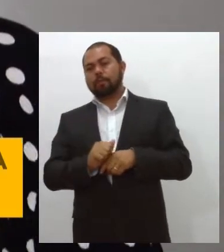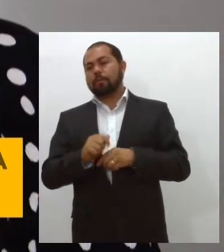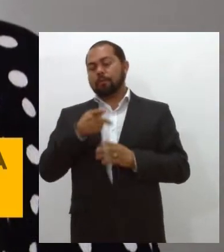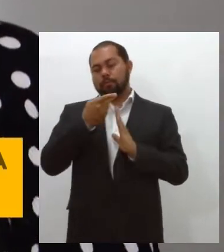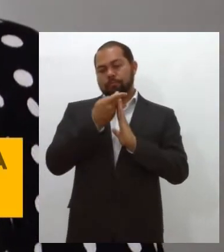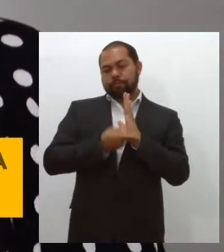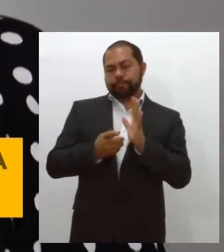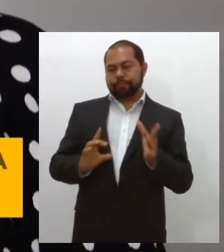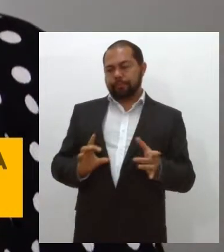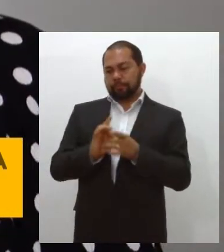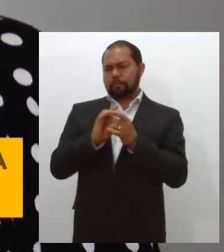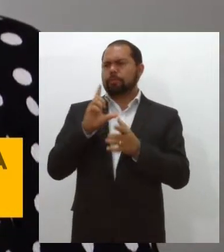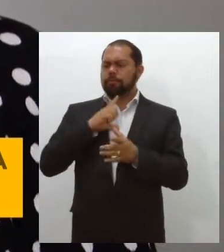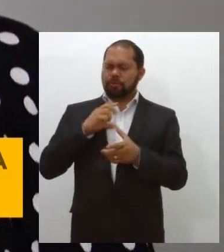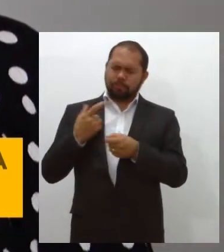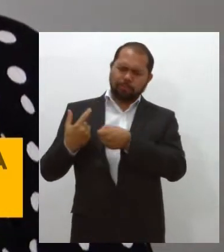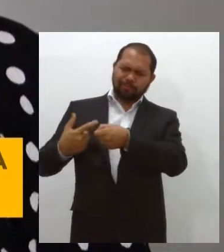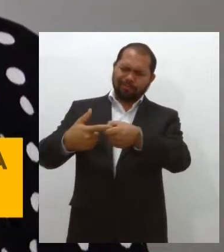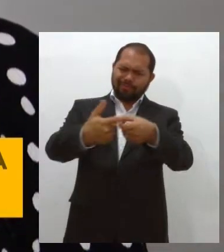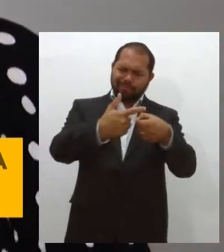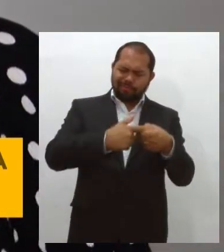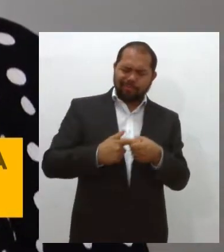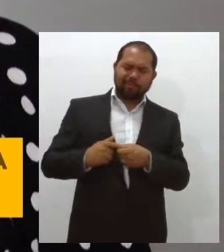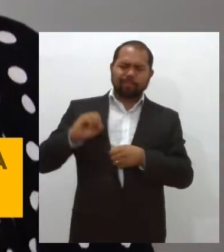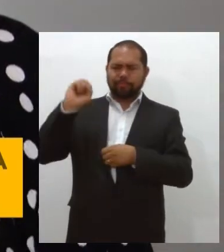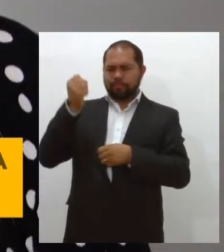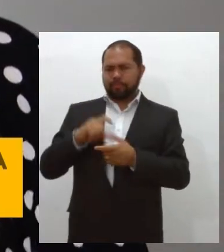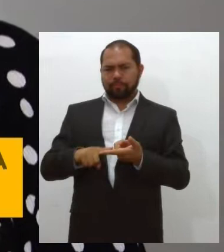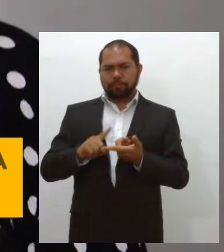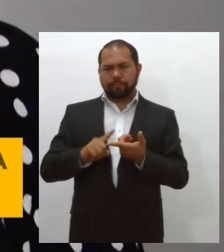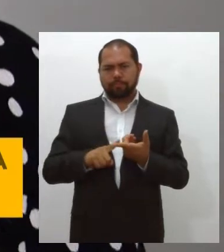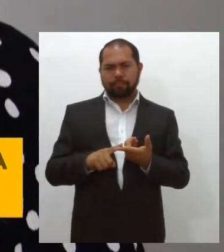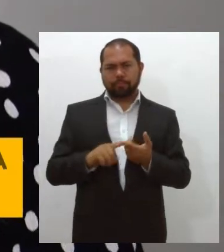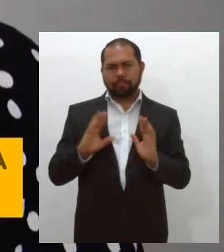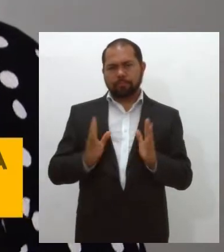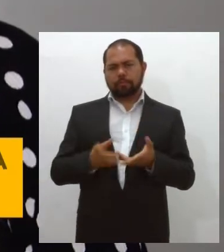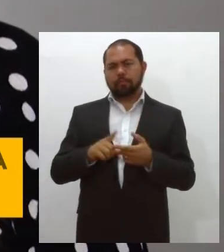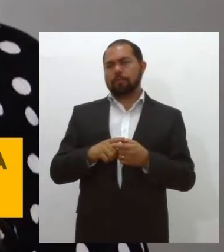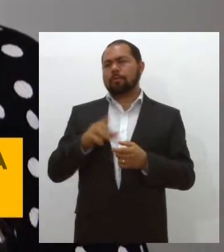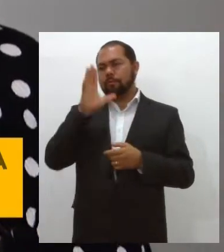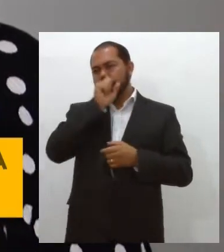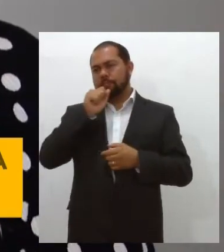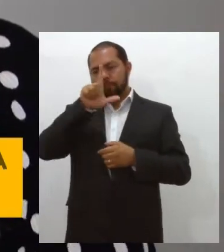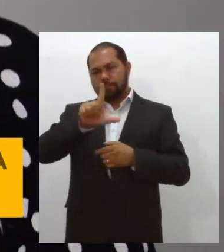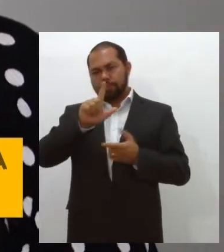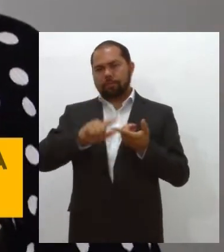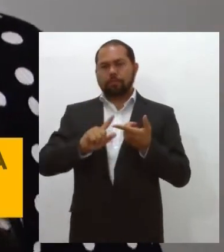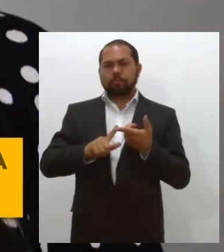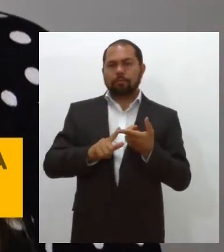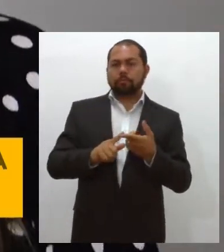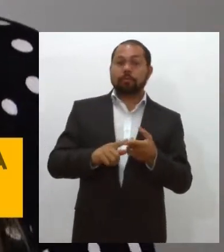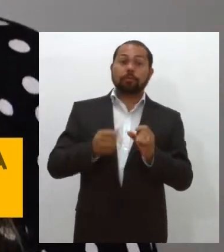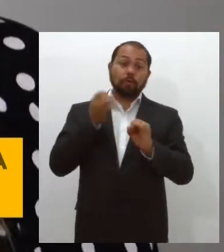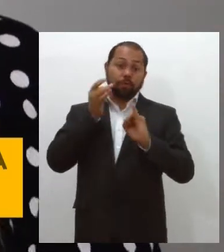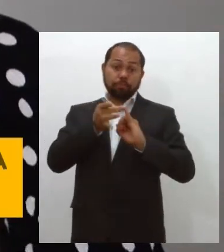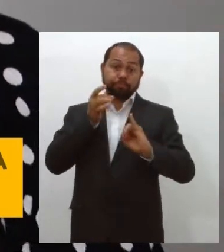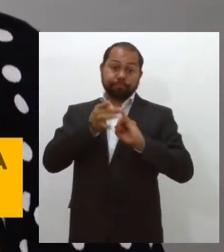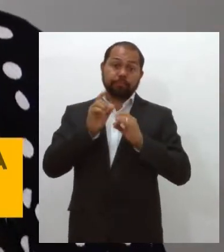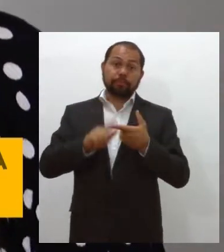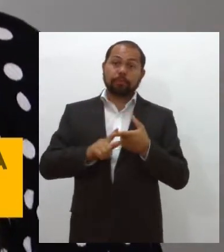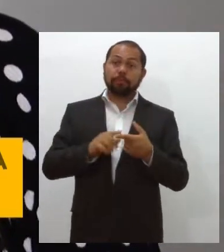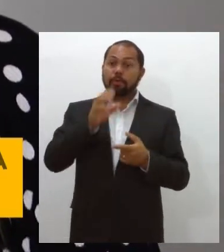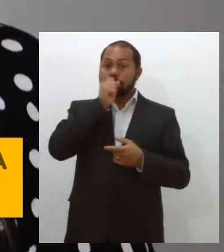passou por vários municípios, né? Então nós já temos Laranjeiras, temos Itaporanga,